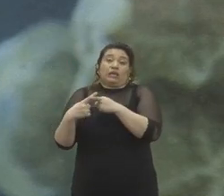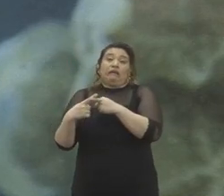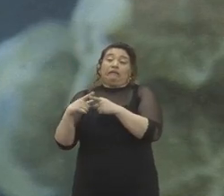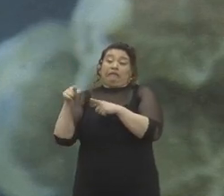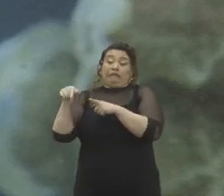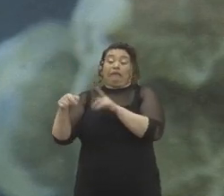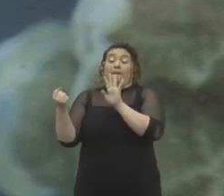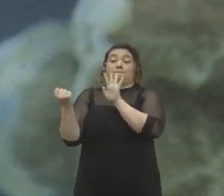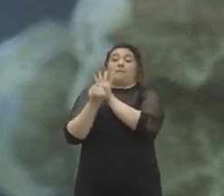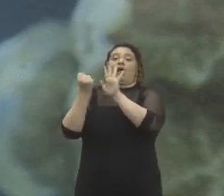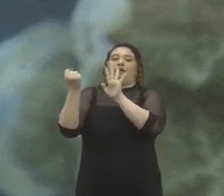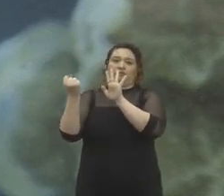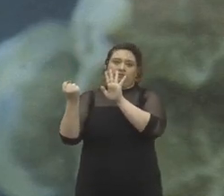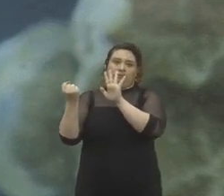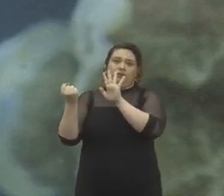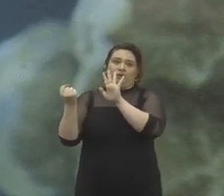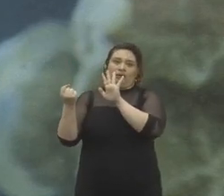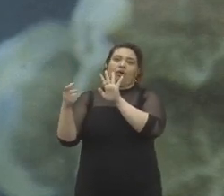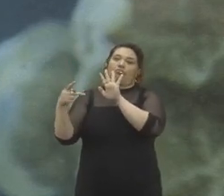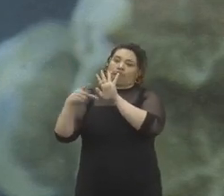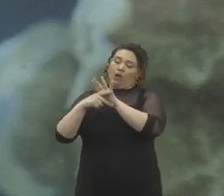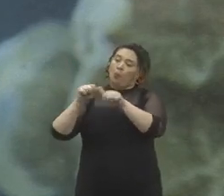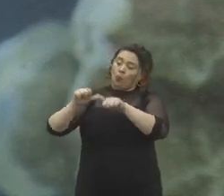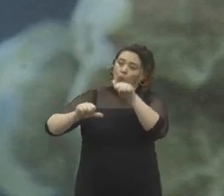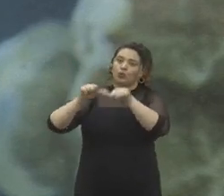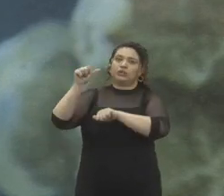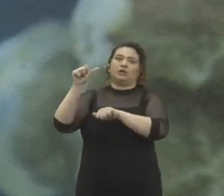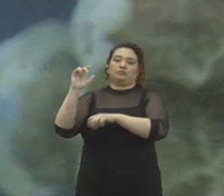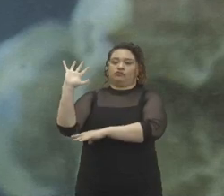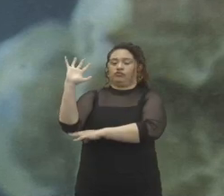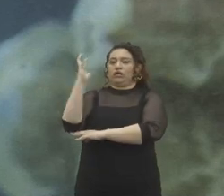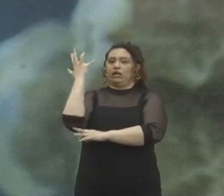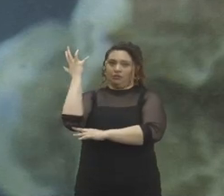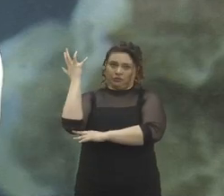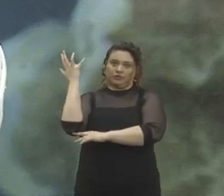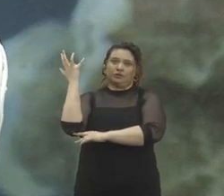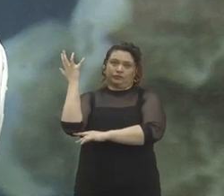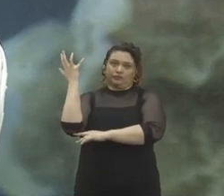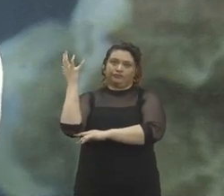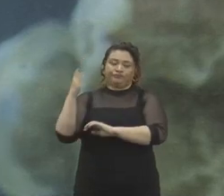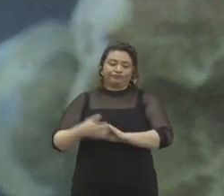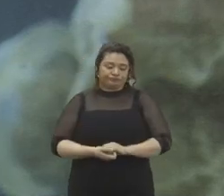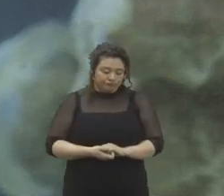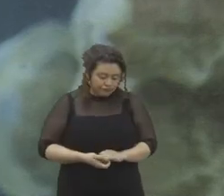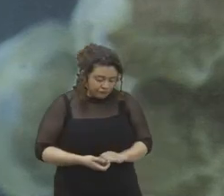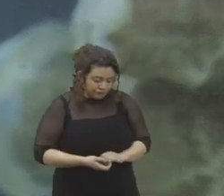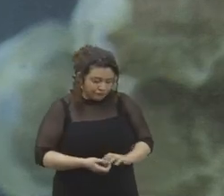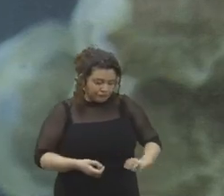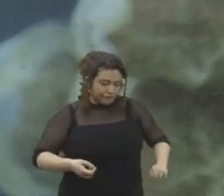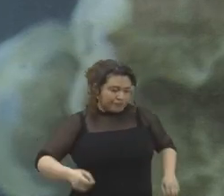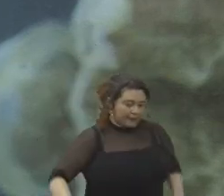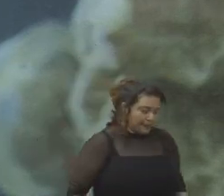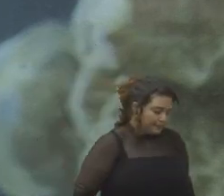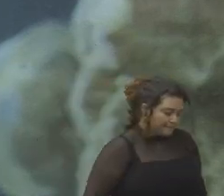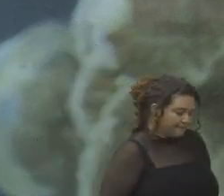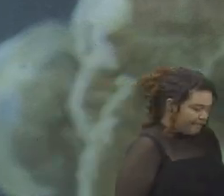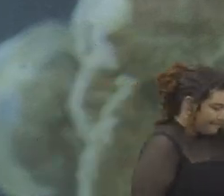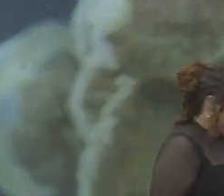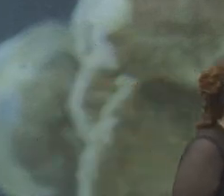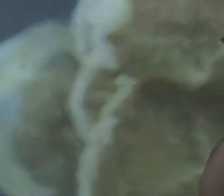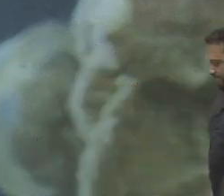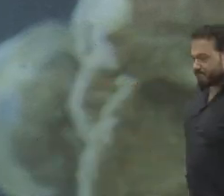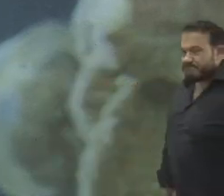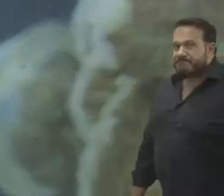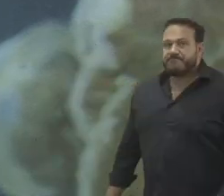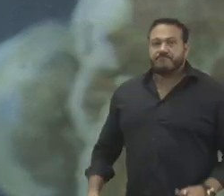marca do desses tempos de mudança climática né de emergência climática né de crise climática e e o